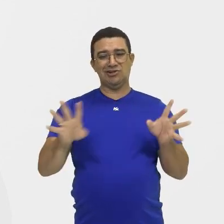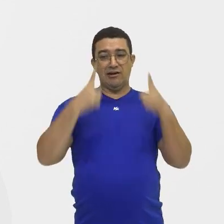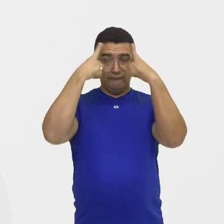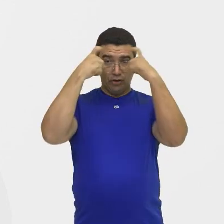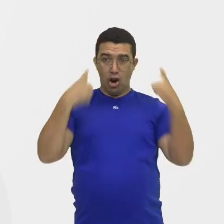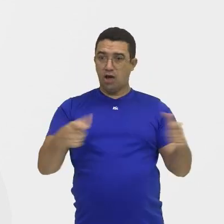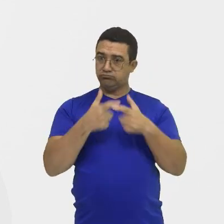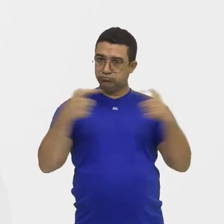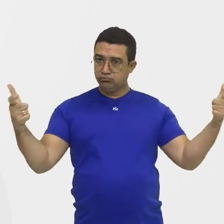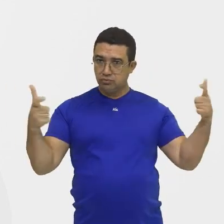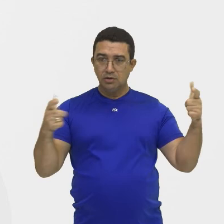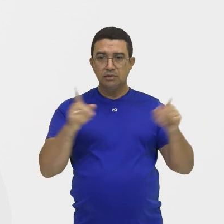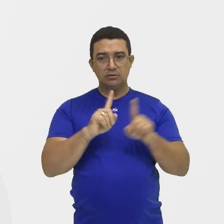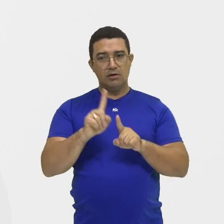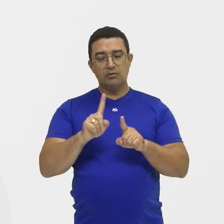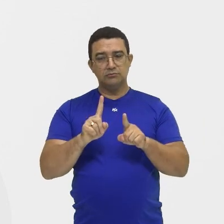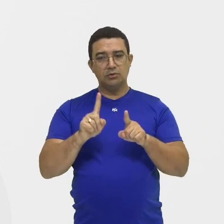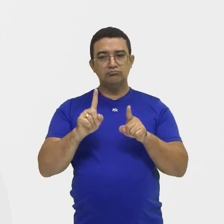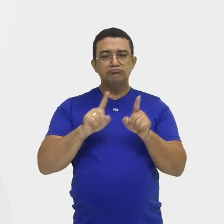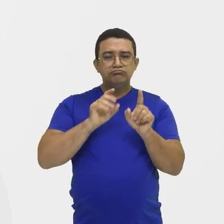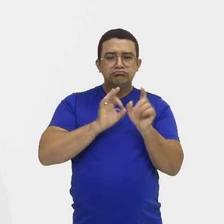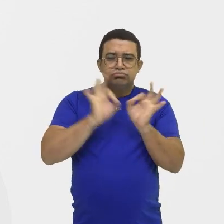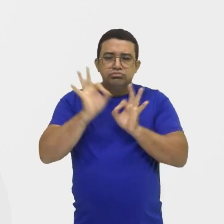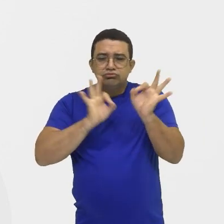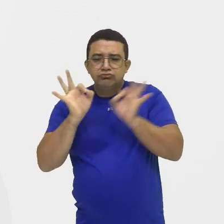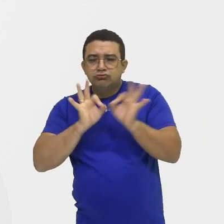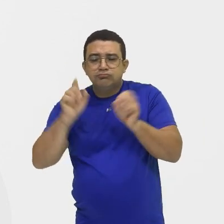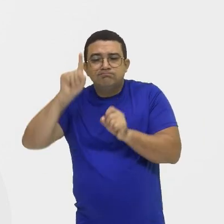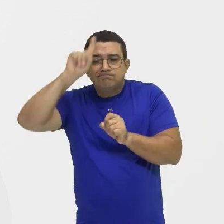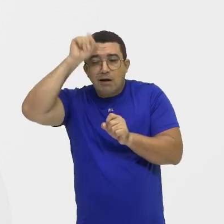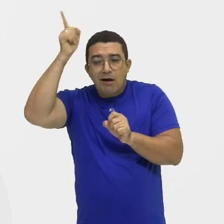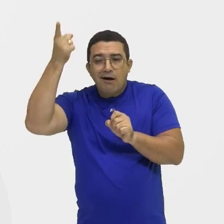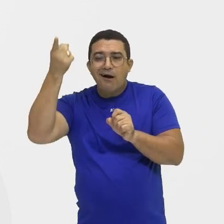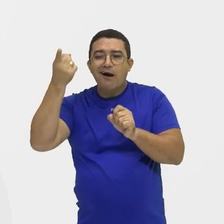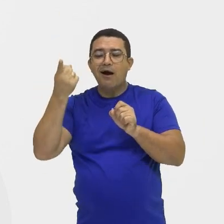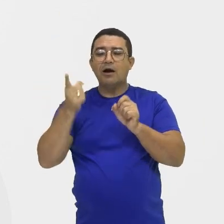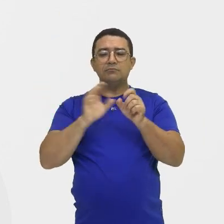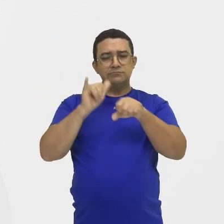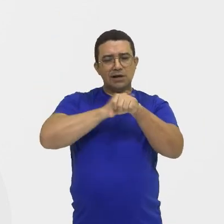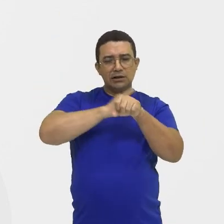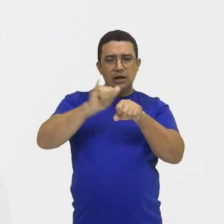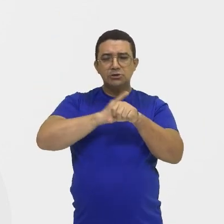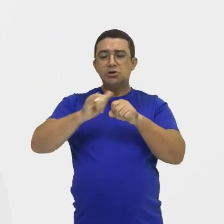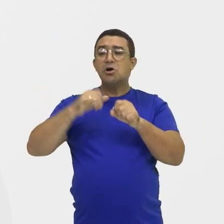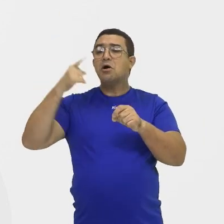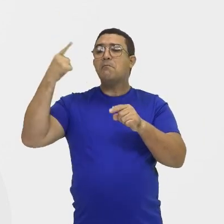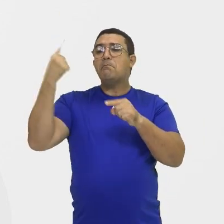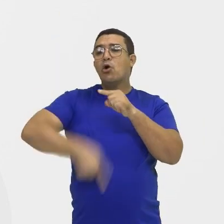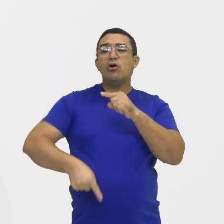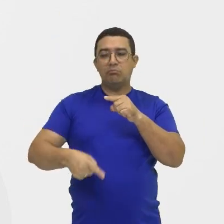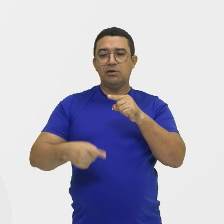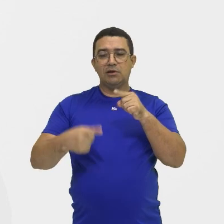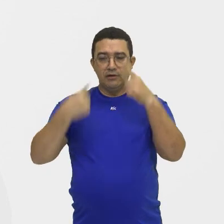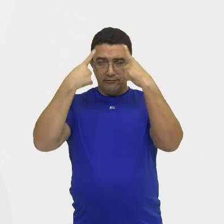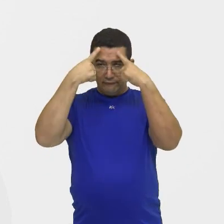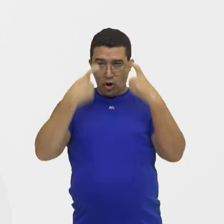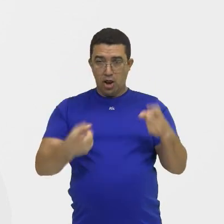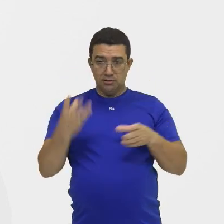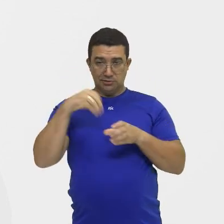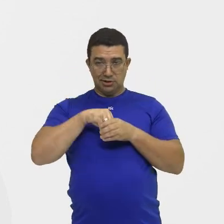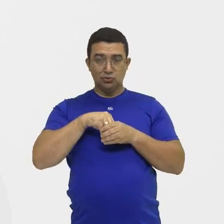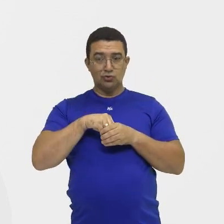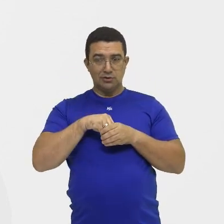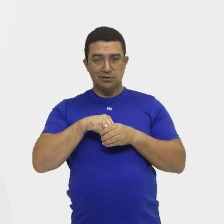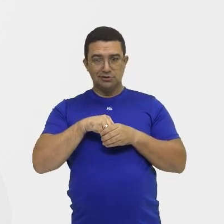graçando, correto? Então, criar mecanismos para coibir a violência doméstica e familiar contra